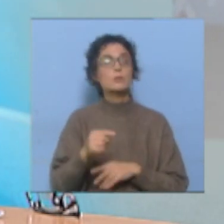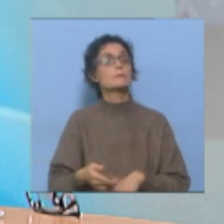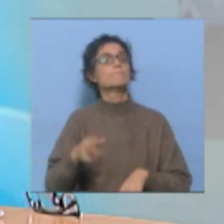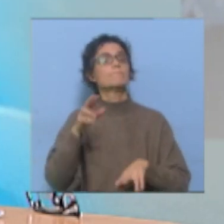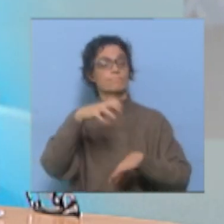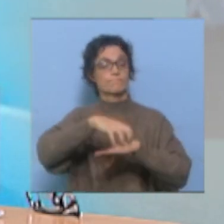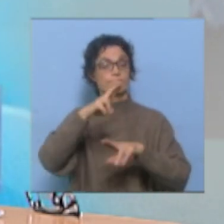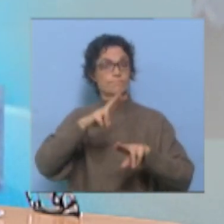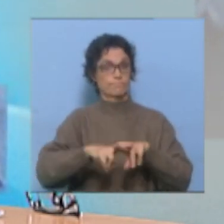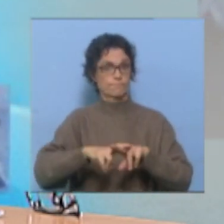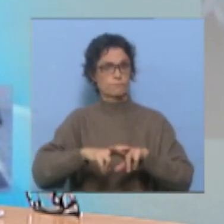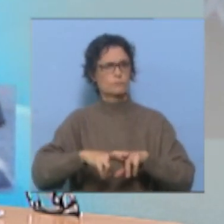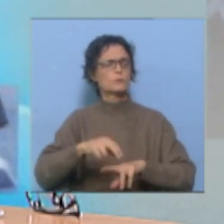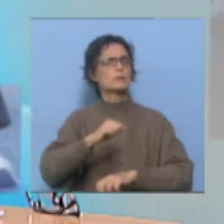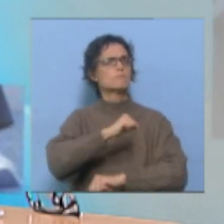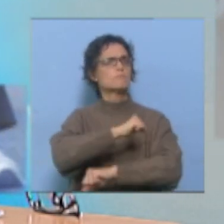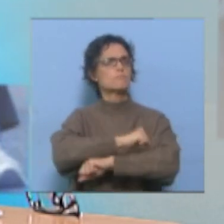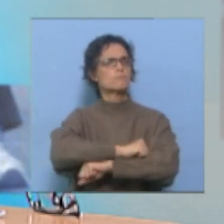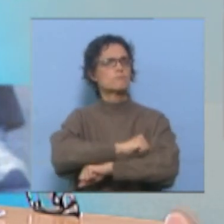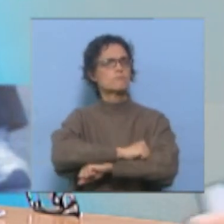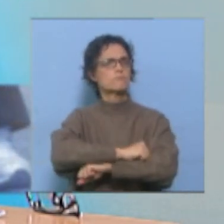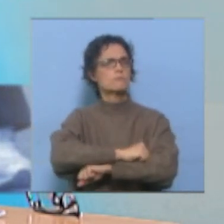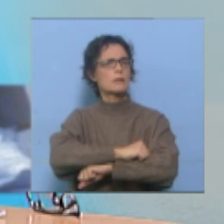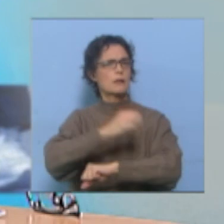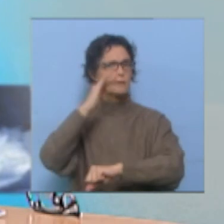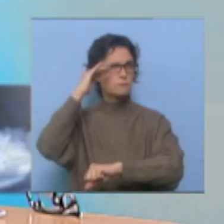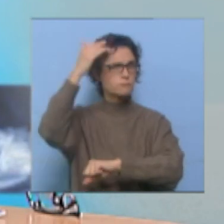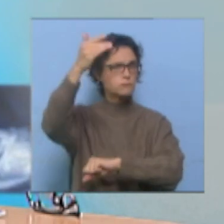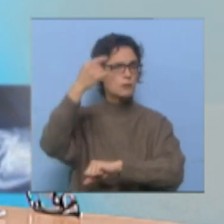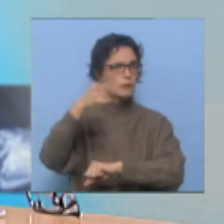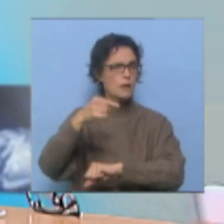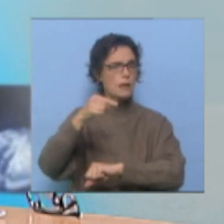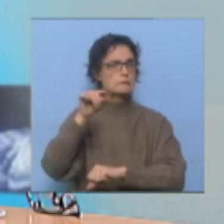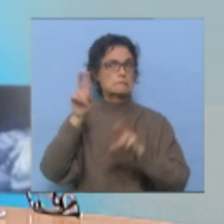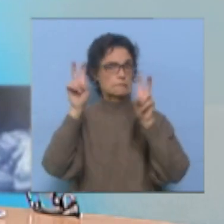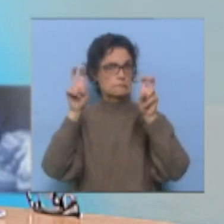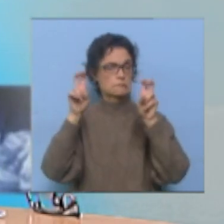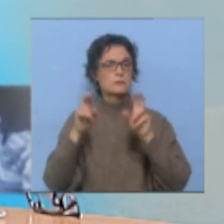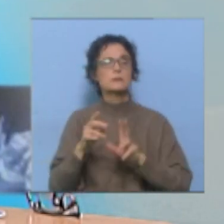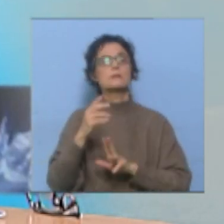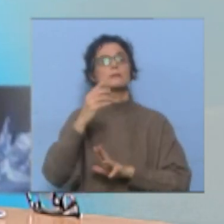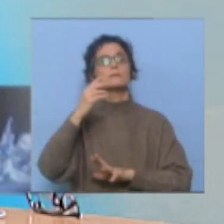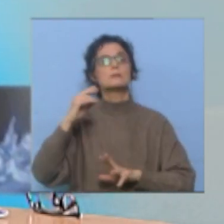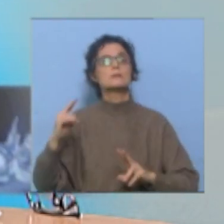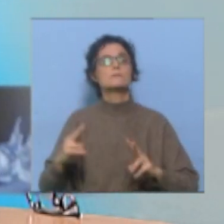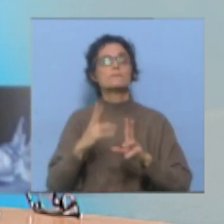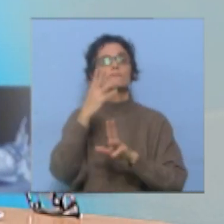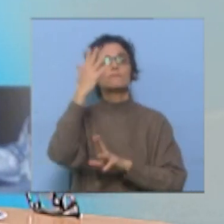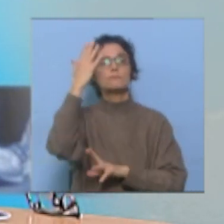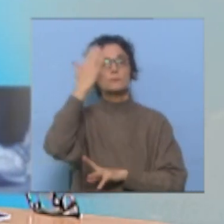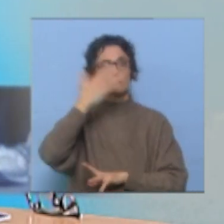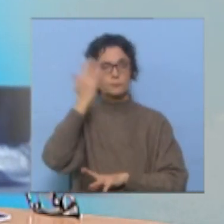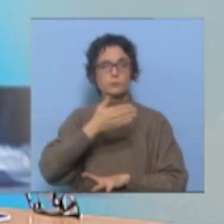Prisões e janelas com horizontes é o tema para o 15º Encontro Nacional de Pastoral Penitenciária, que decorre nos dias 7 e 8 de fevereiro, e que